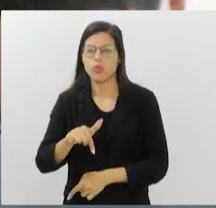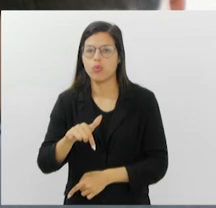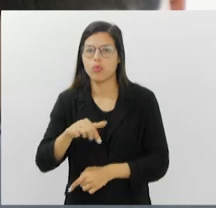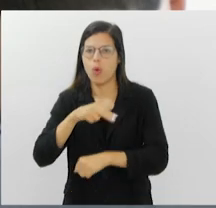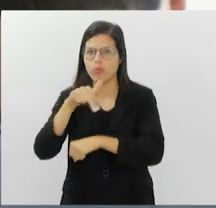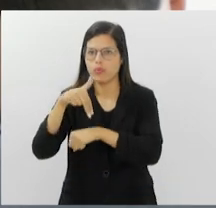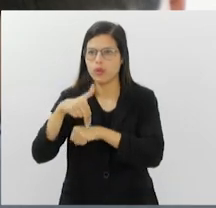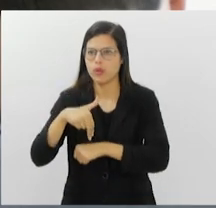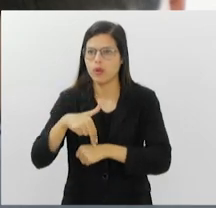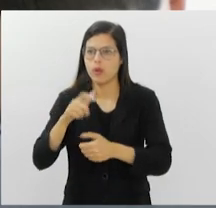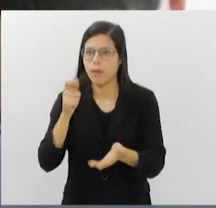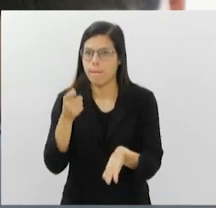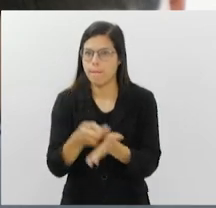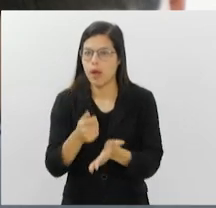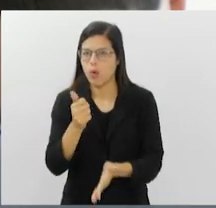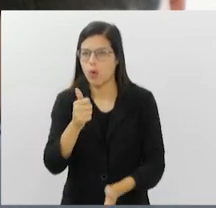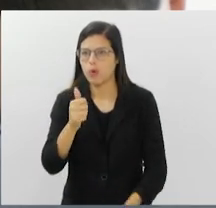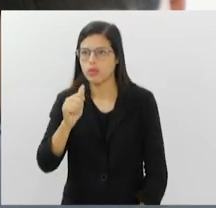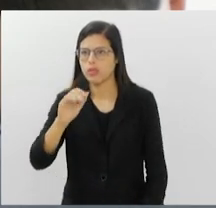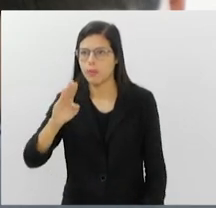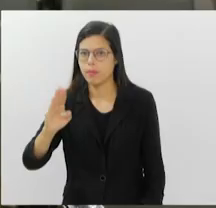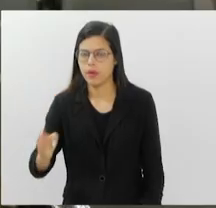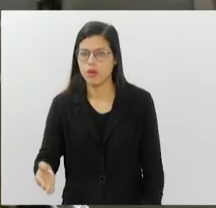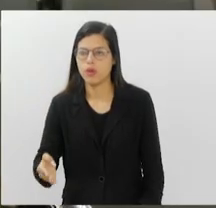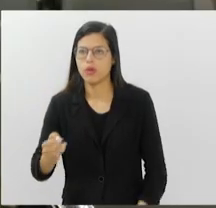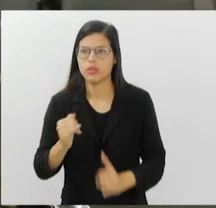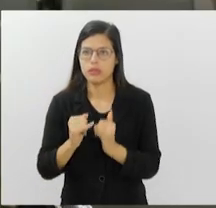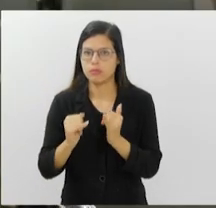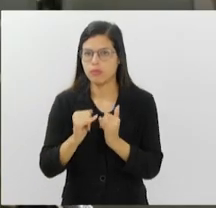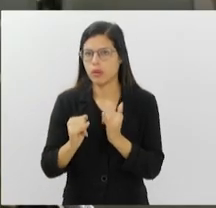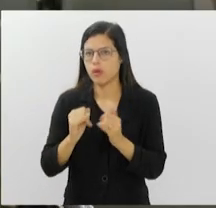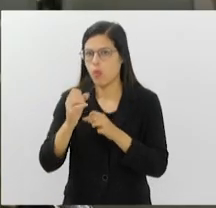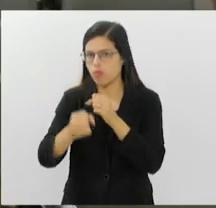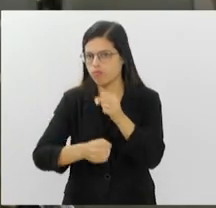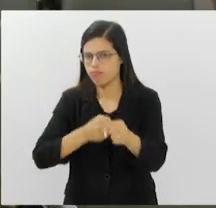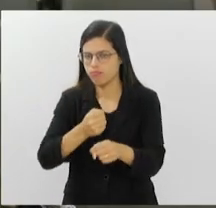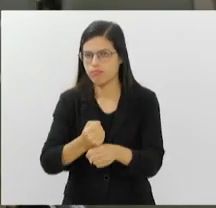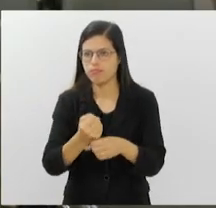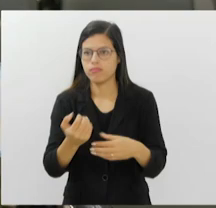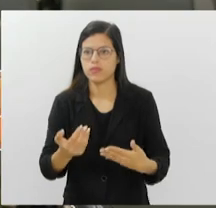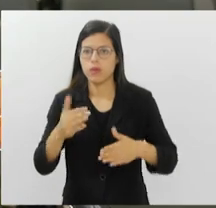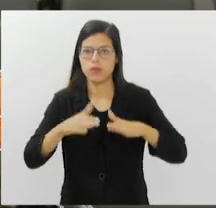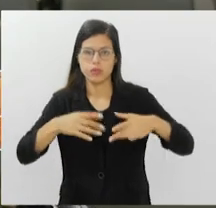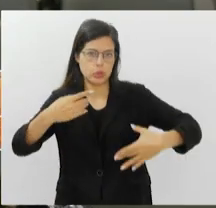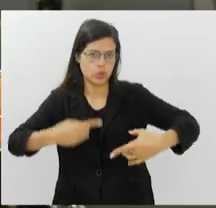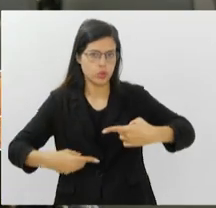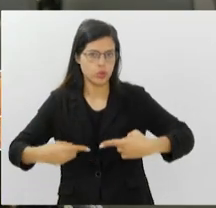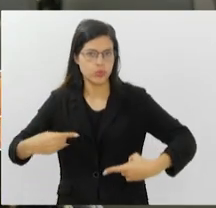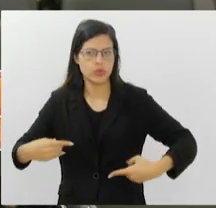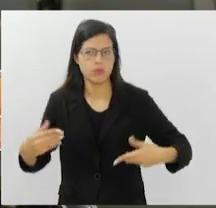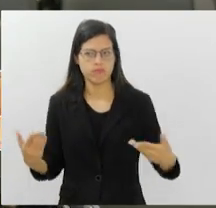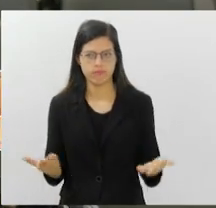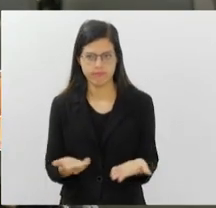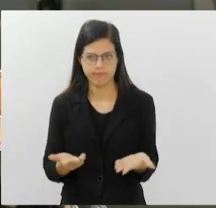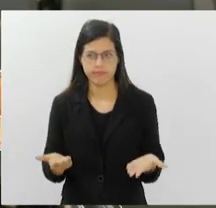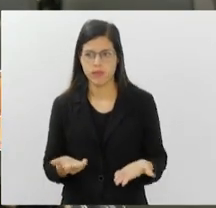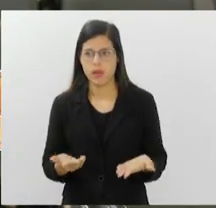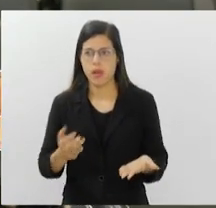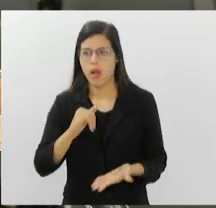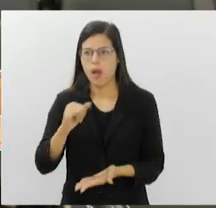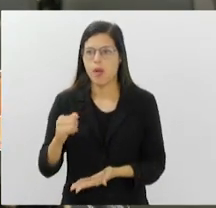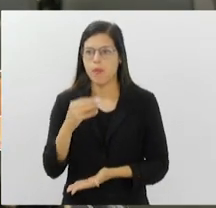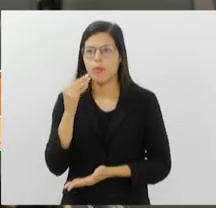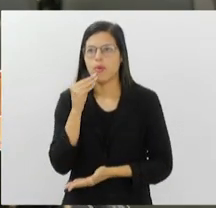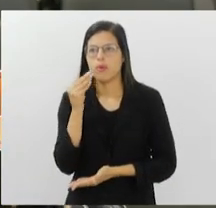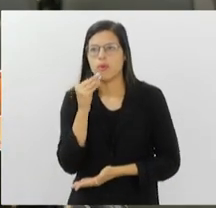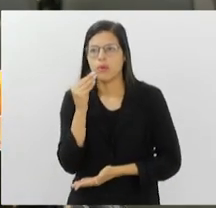pagos 11 bilhões e meio de reais no ano que vem. Esse talvez seja a grande discussão do momento, aproveitando a oportunidade